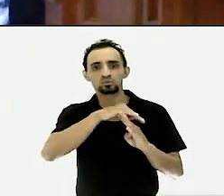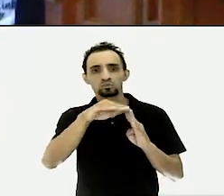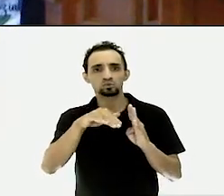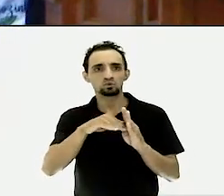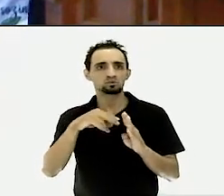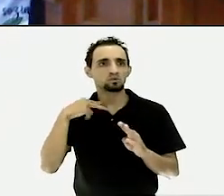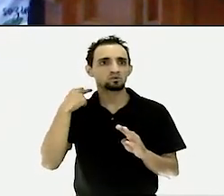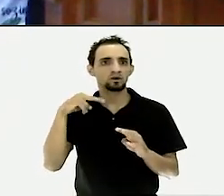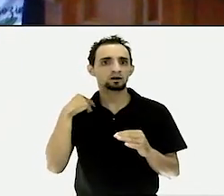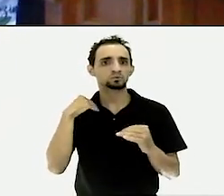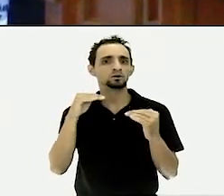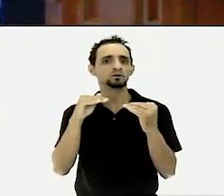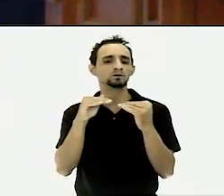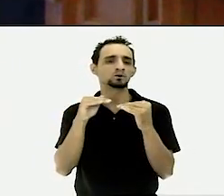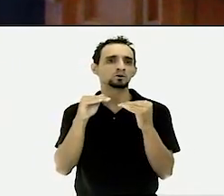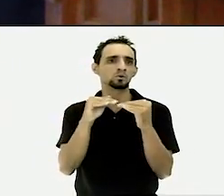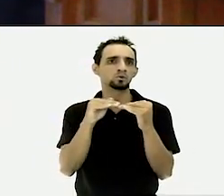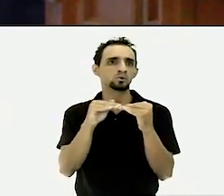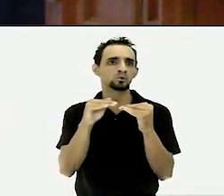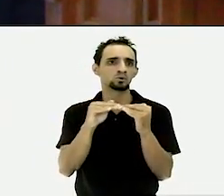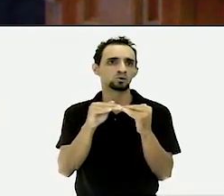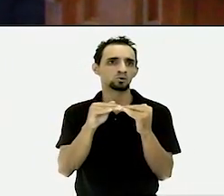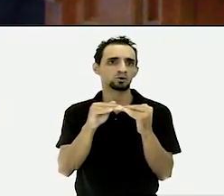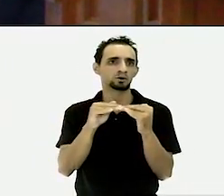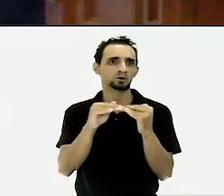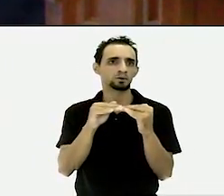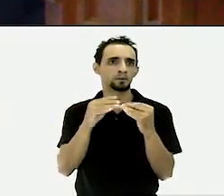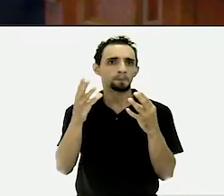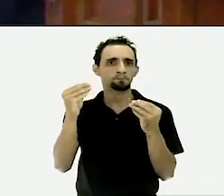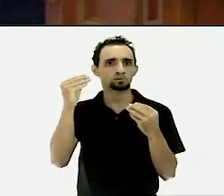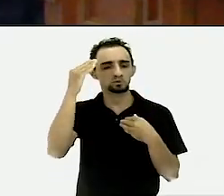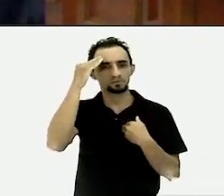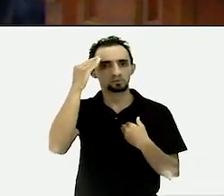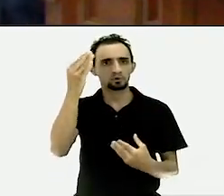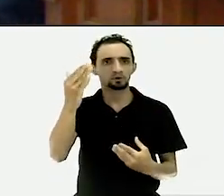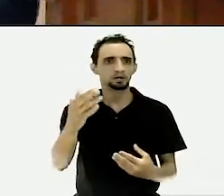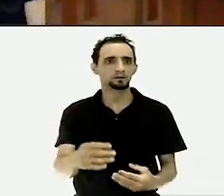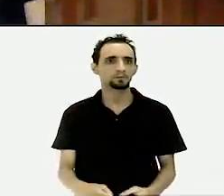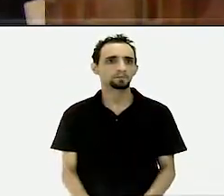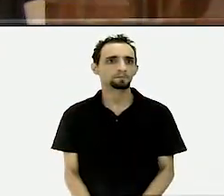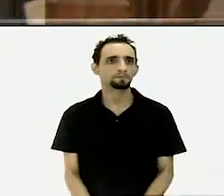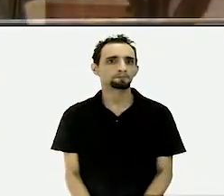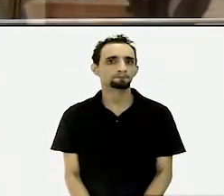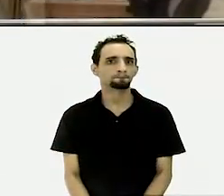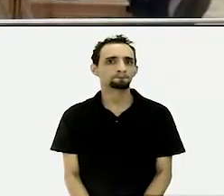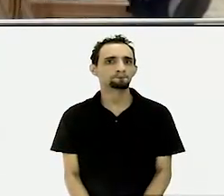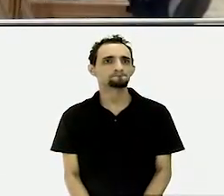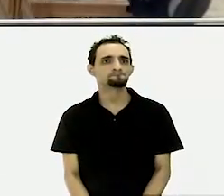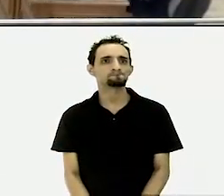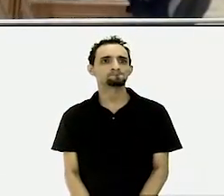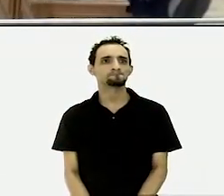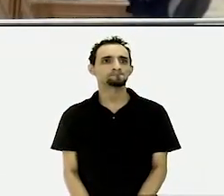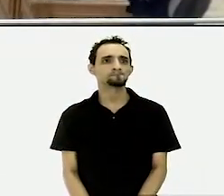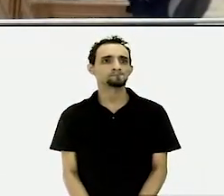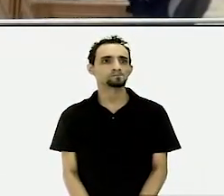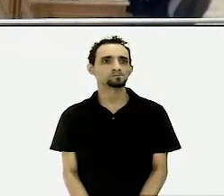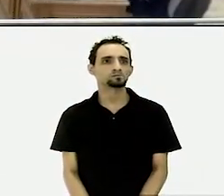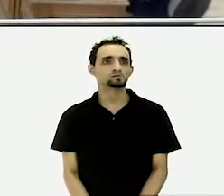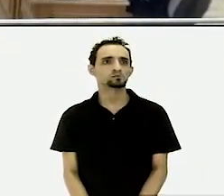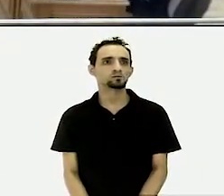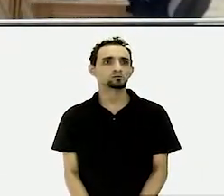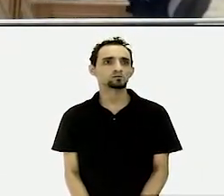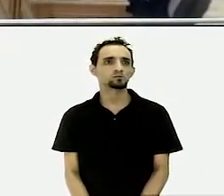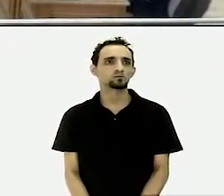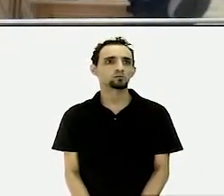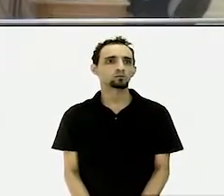e veio aqui público me manifestar. Obrigado, Ledão. Obrigado, vereador Jost. Como se diz, né? Roer o osso aí, como o irmão falou